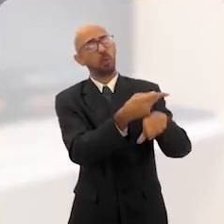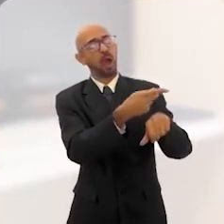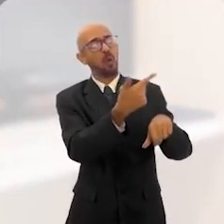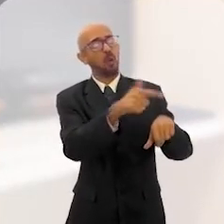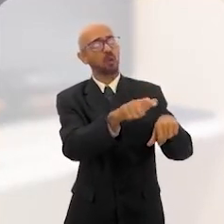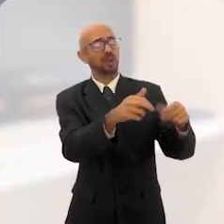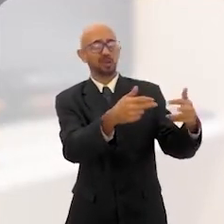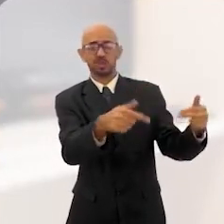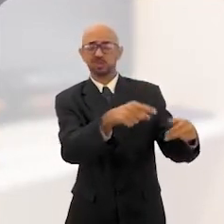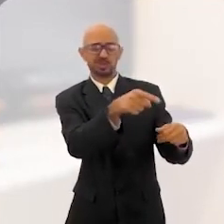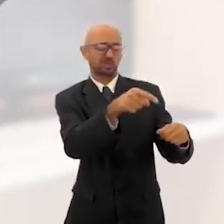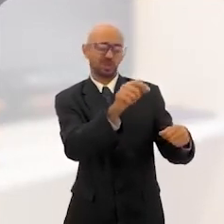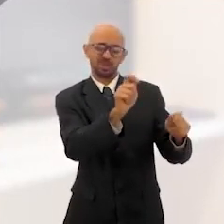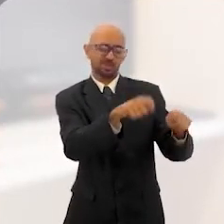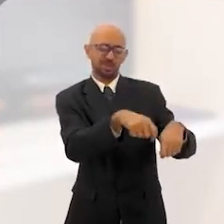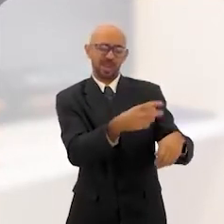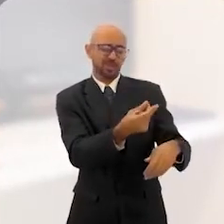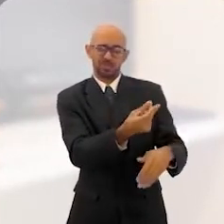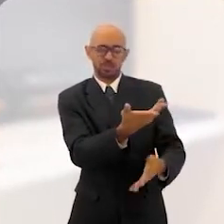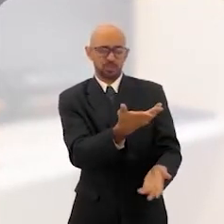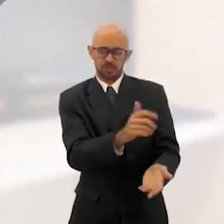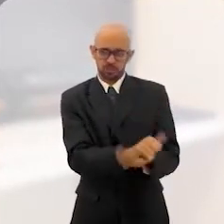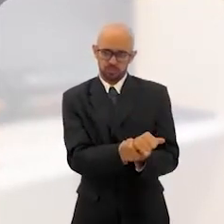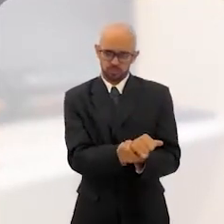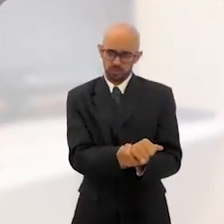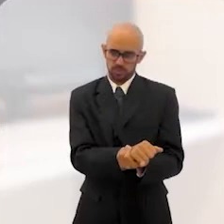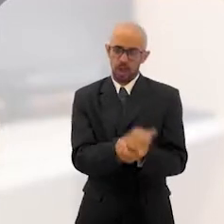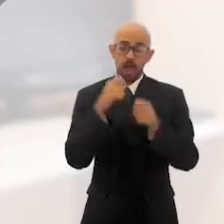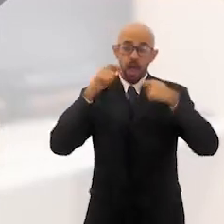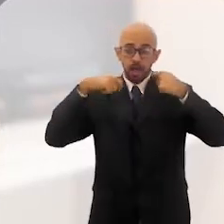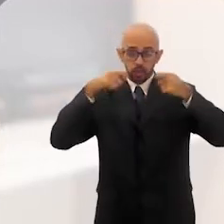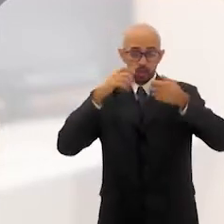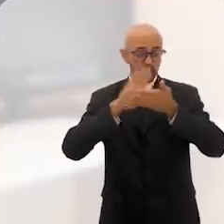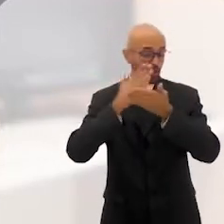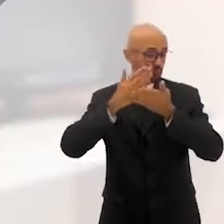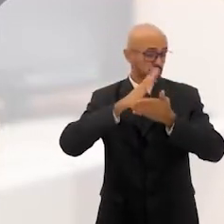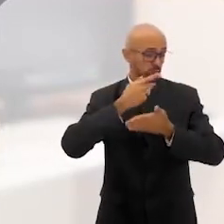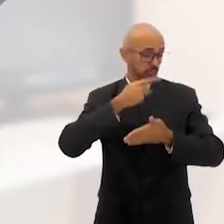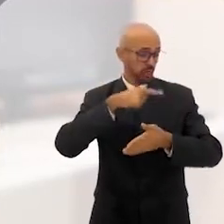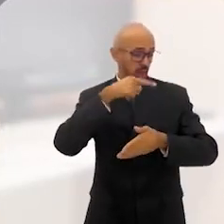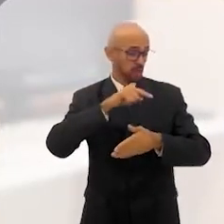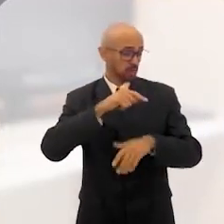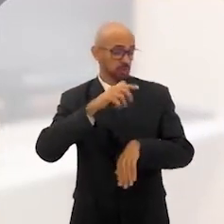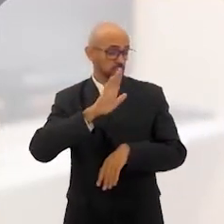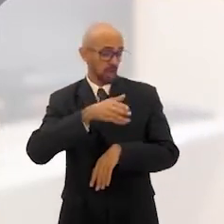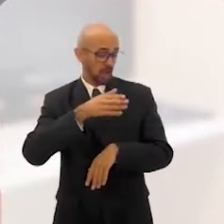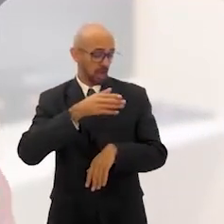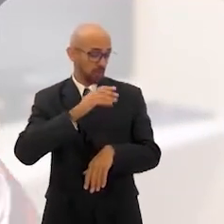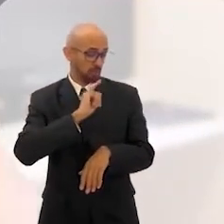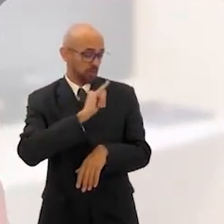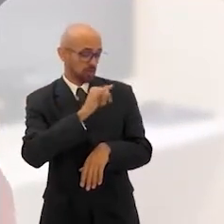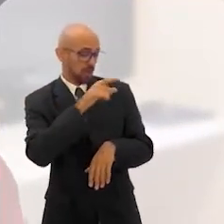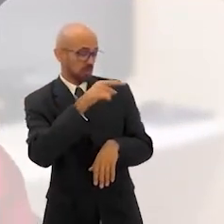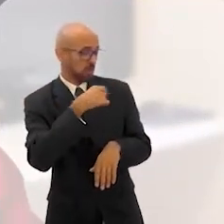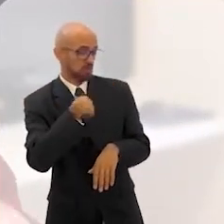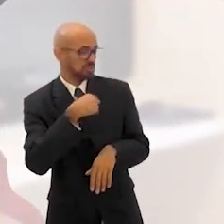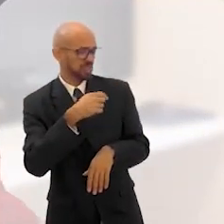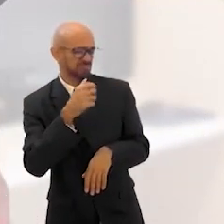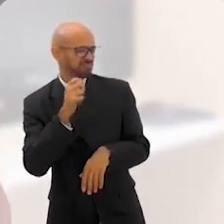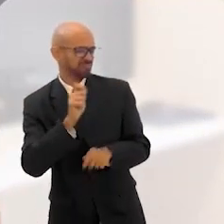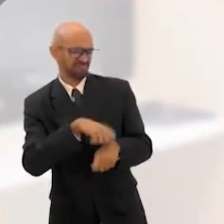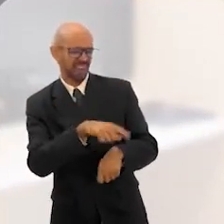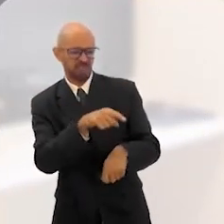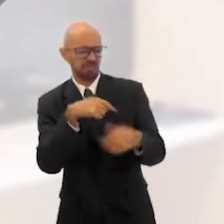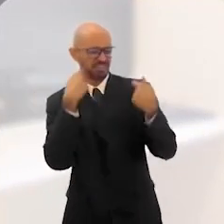dinheiro. Então, assim, de ouvir atores revelando: ó, você nunca vai ser ator, sai daqui, vai fazer outra coisa. Escritores, seu livro é